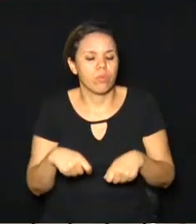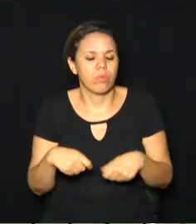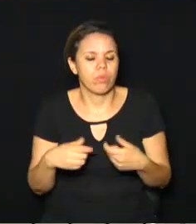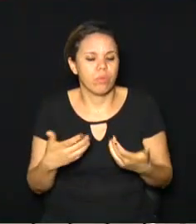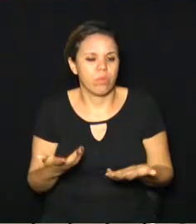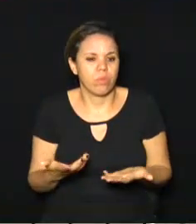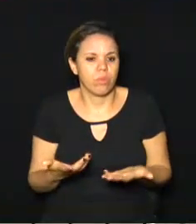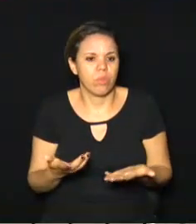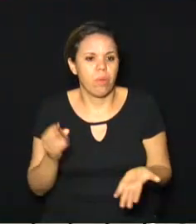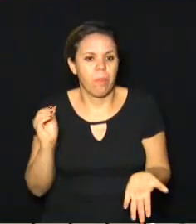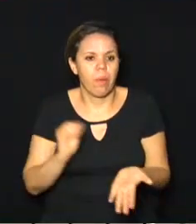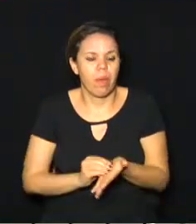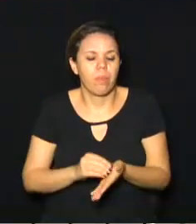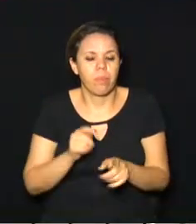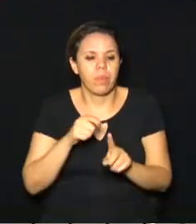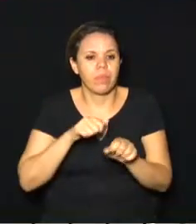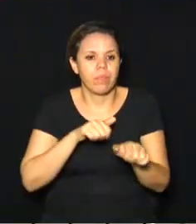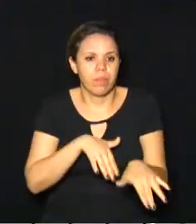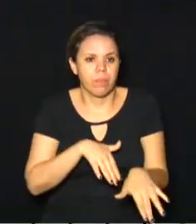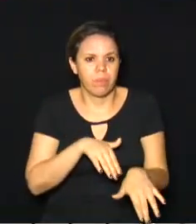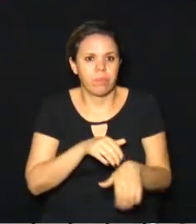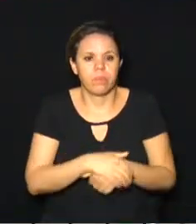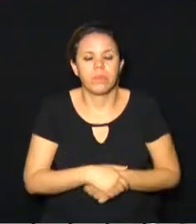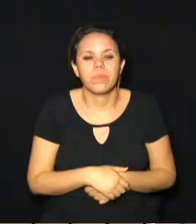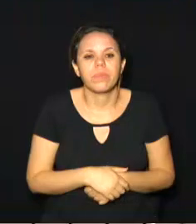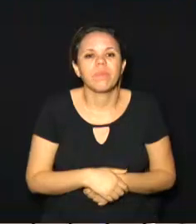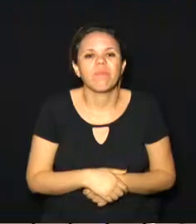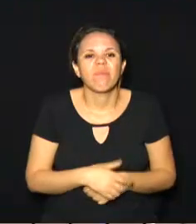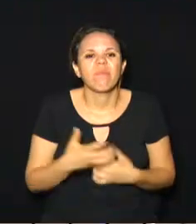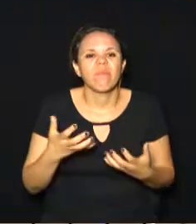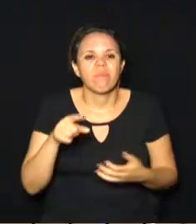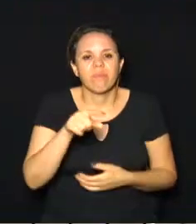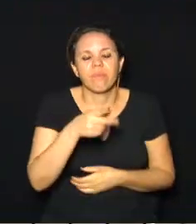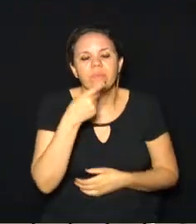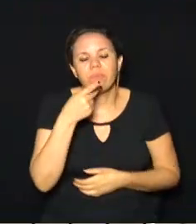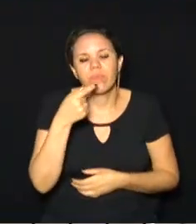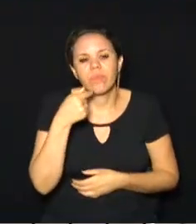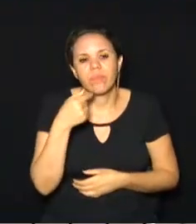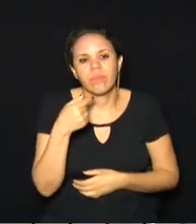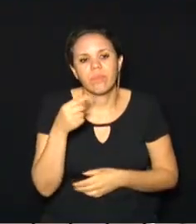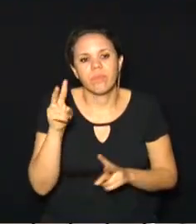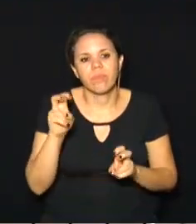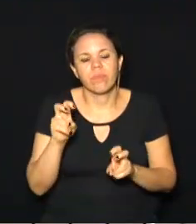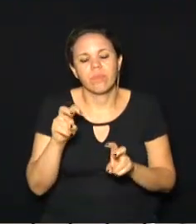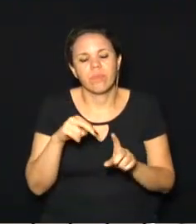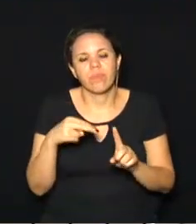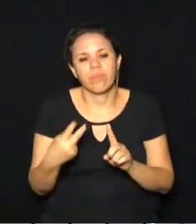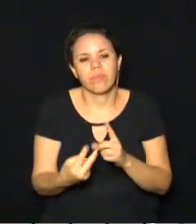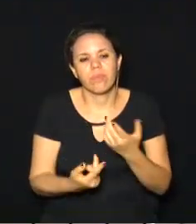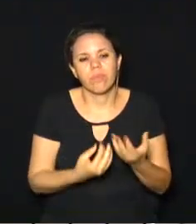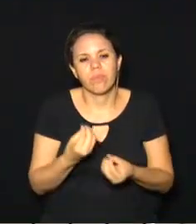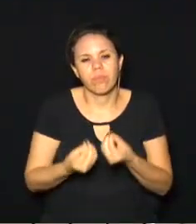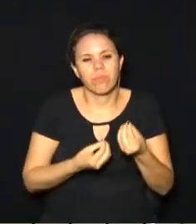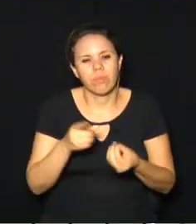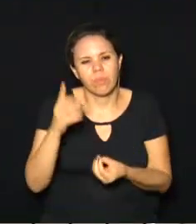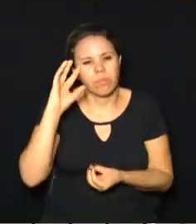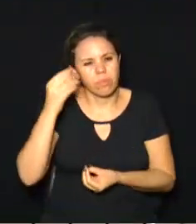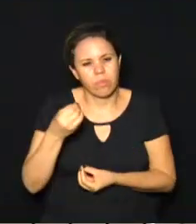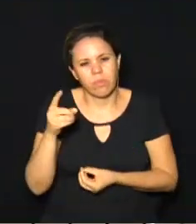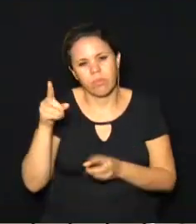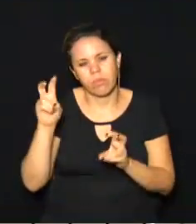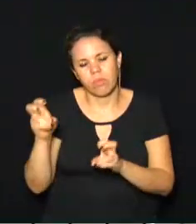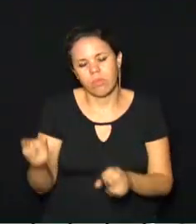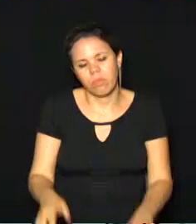Ele está marcado inicialmente para setembro. E eu queria que você observasse um pouco esse aspecto, o que você entende desse